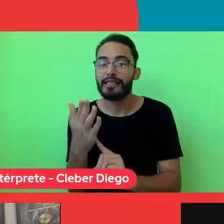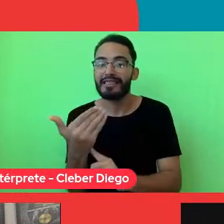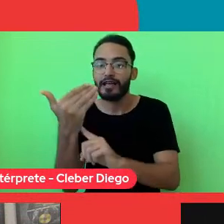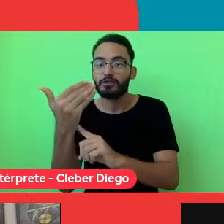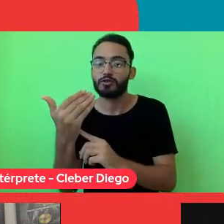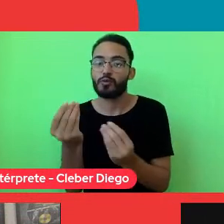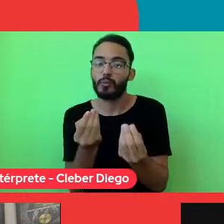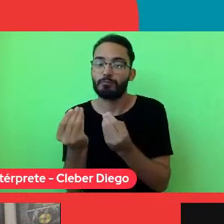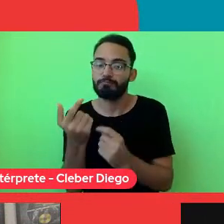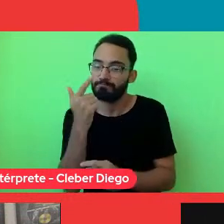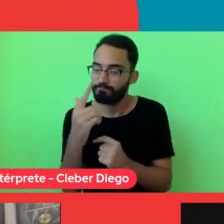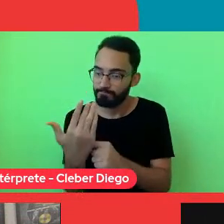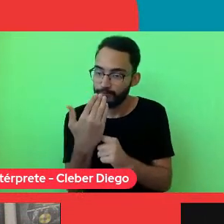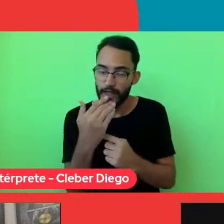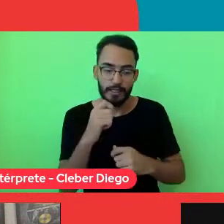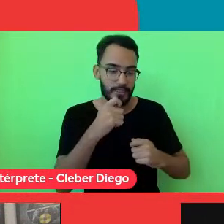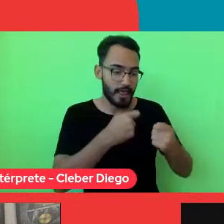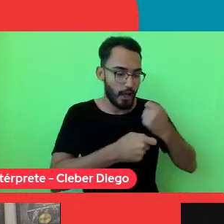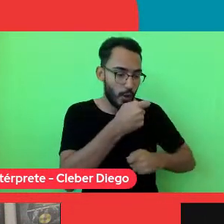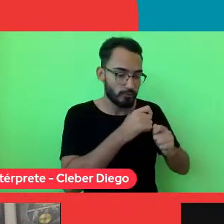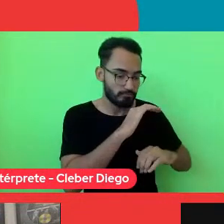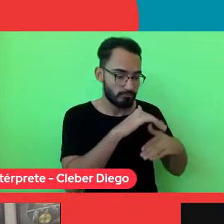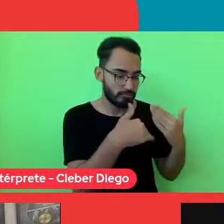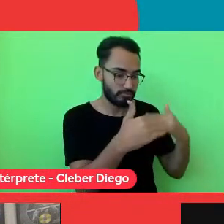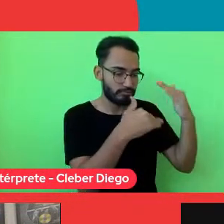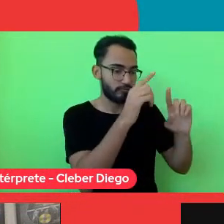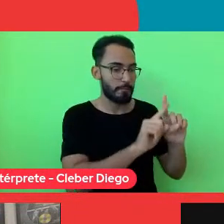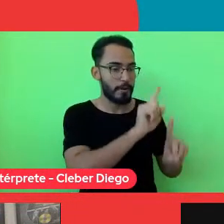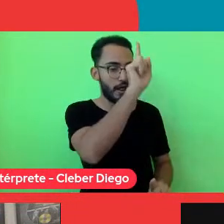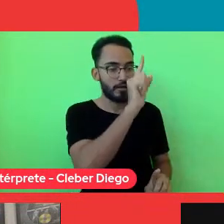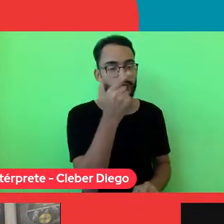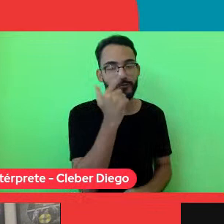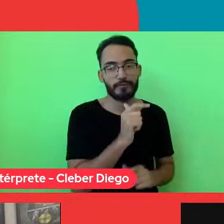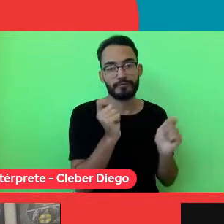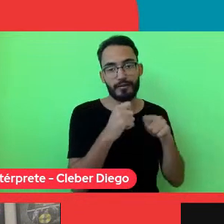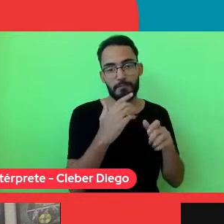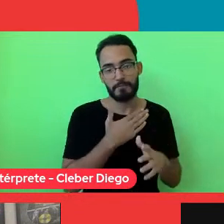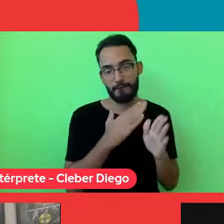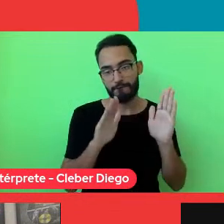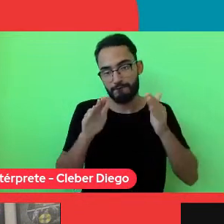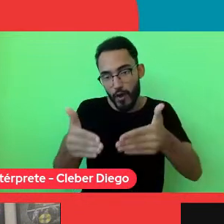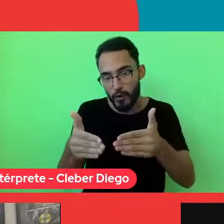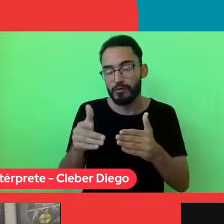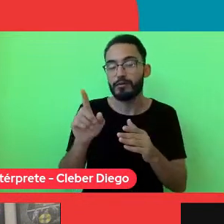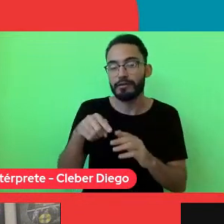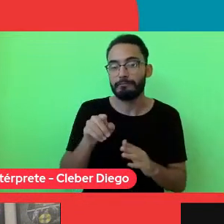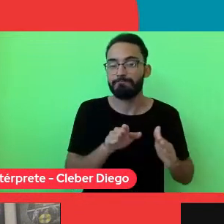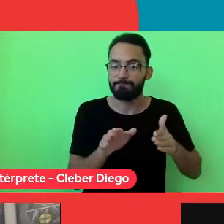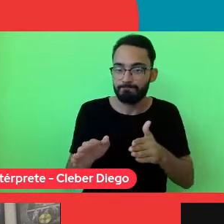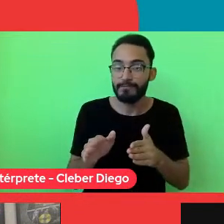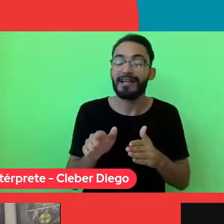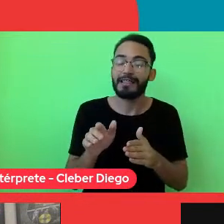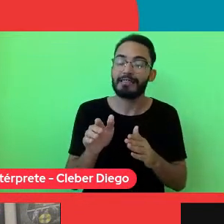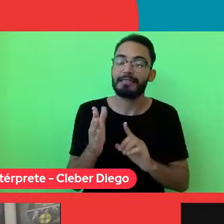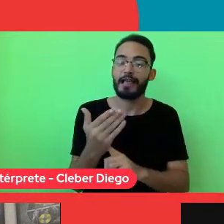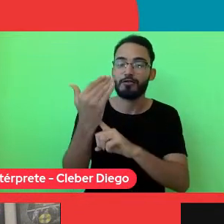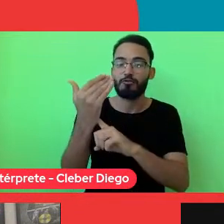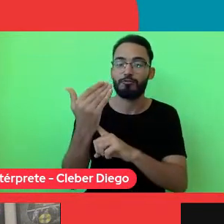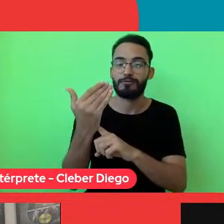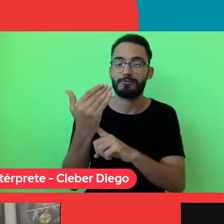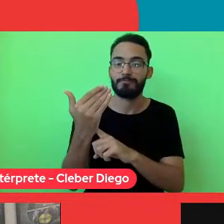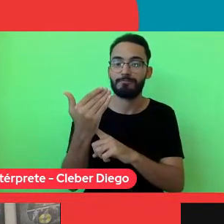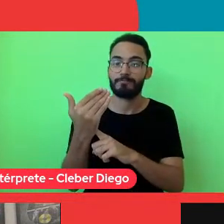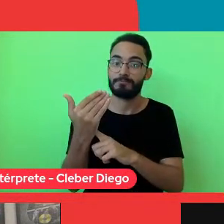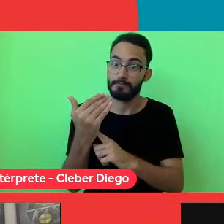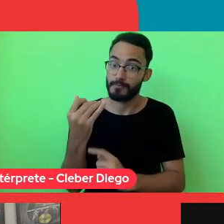para alavancar os seus negócios. O meu foco é mais na estratégia de tecnologia mesmo. É um papel que é